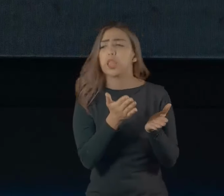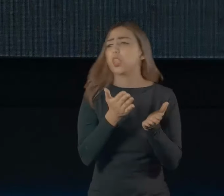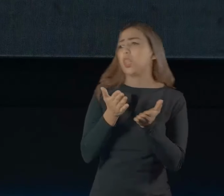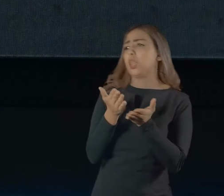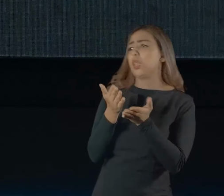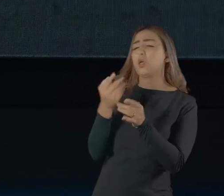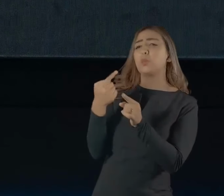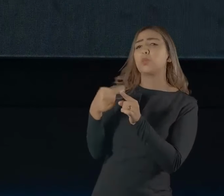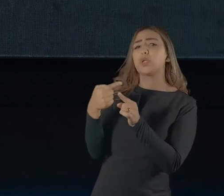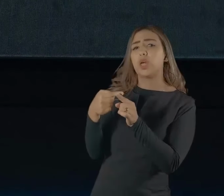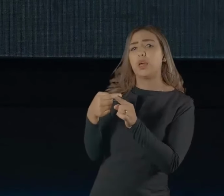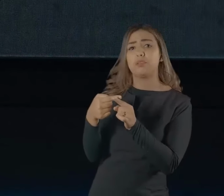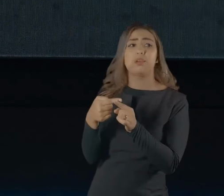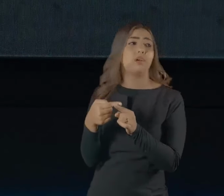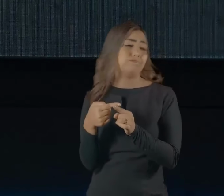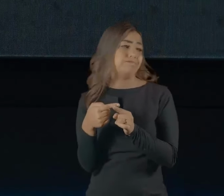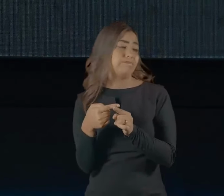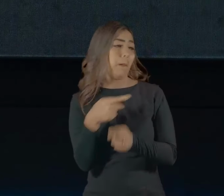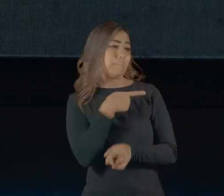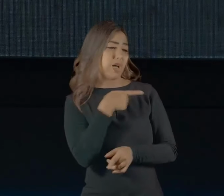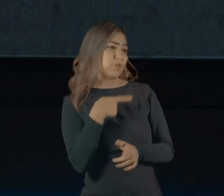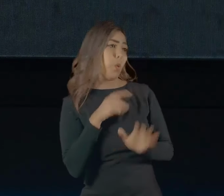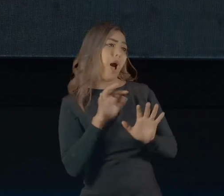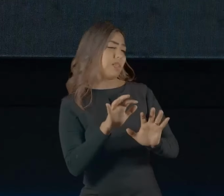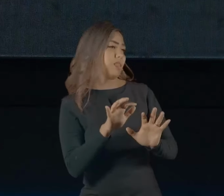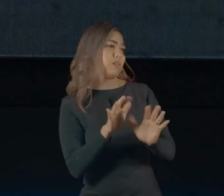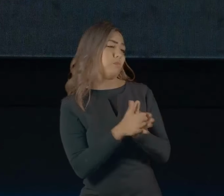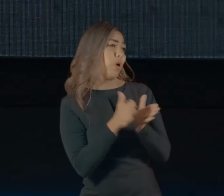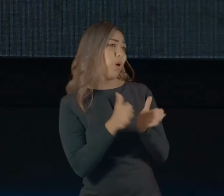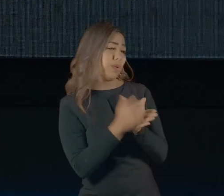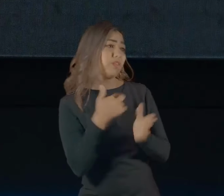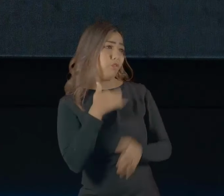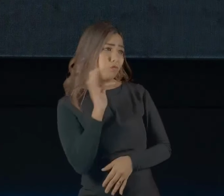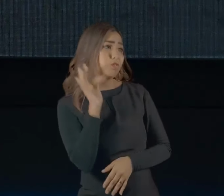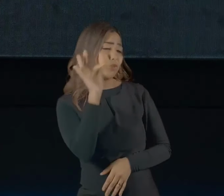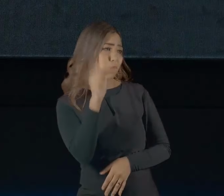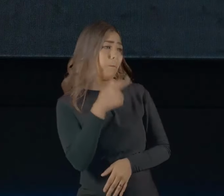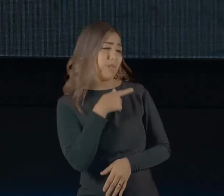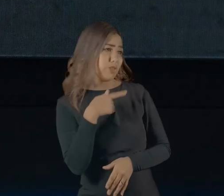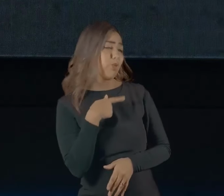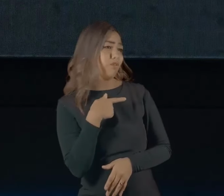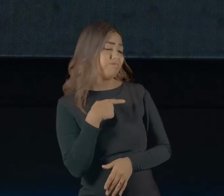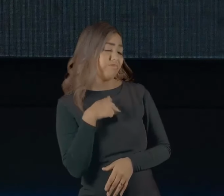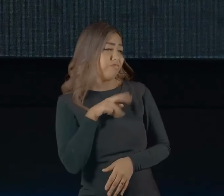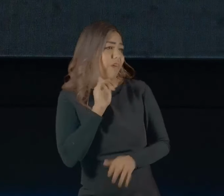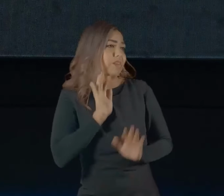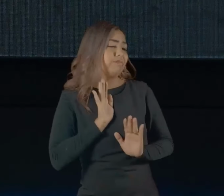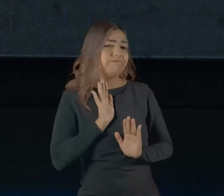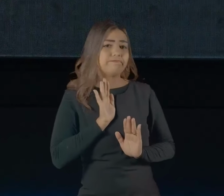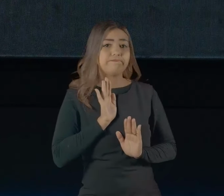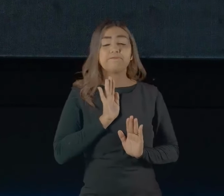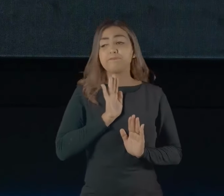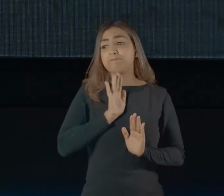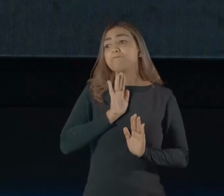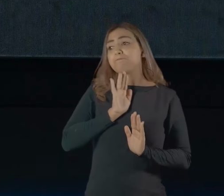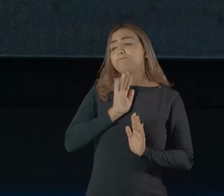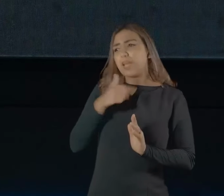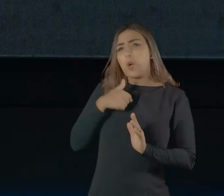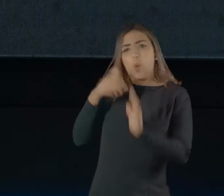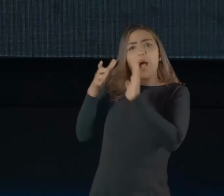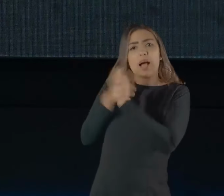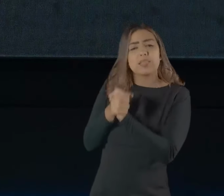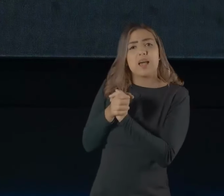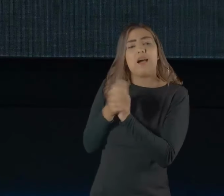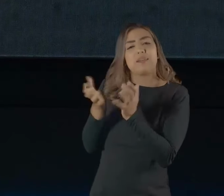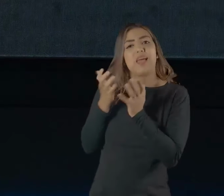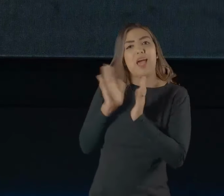porque pastor é pobre. E eu vou ser pastor. Ela virou para mim e falou assim: eu estou disposta a casar com você. Se vamos